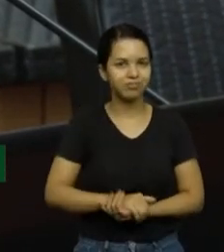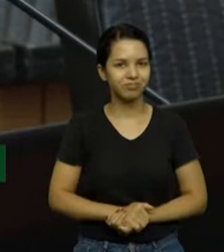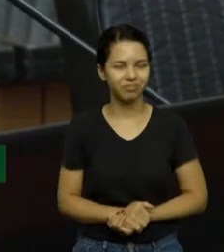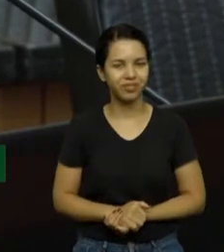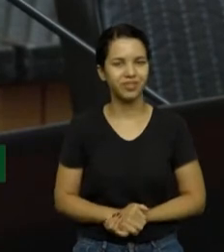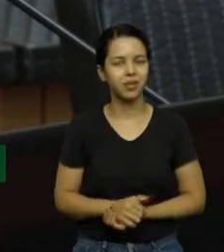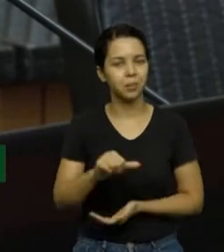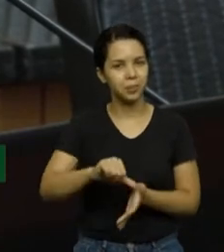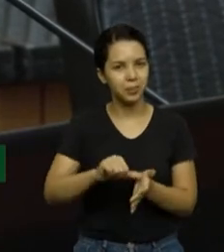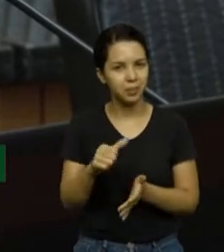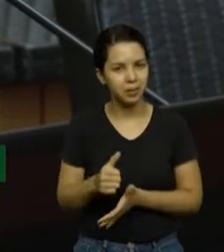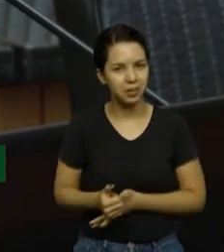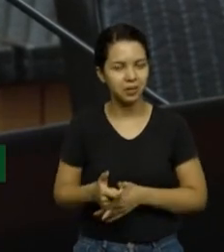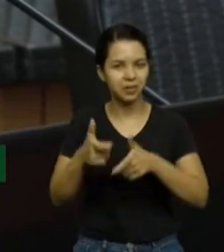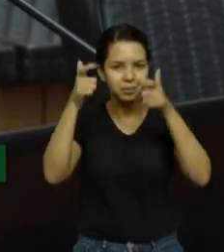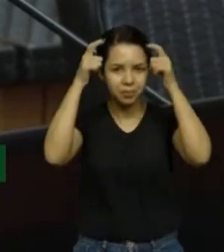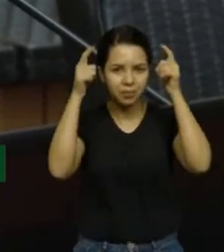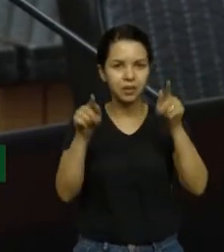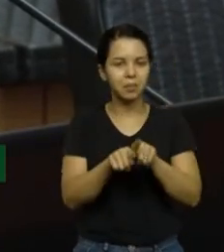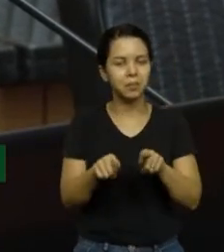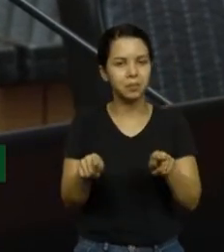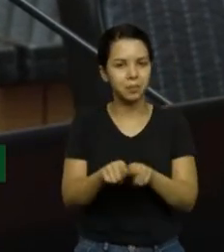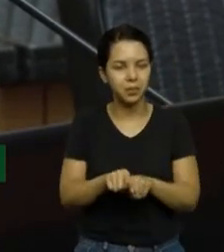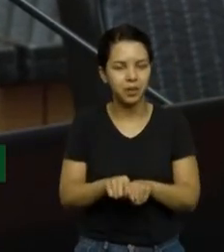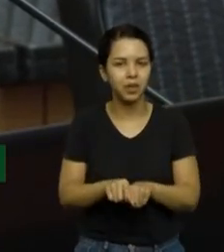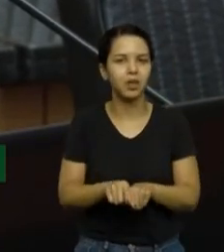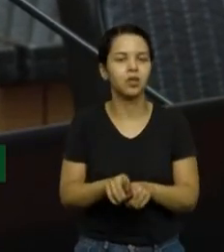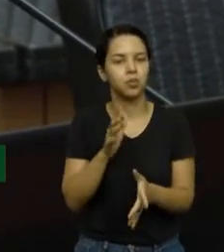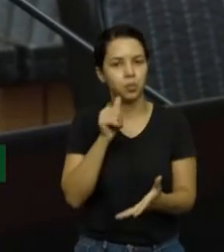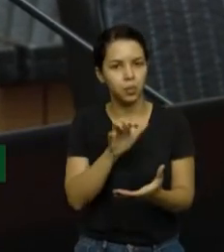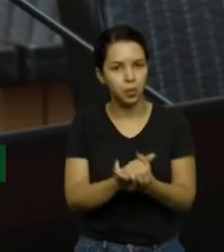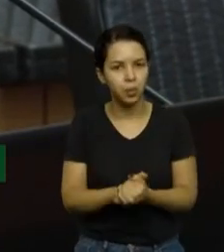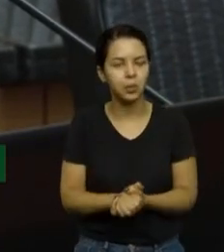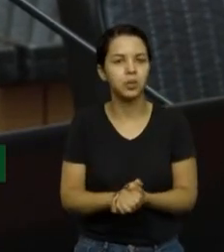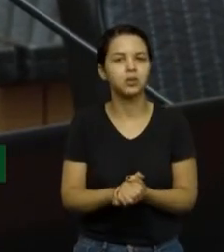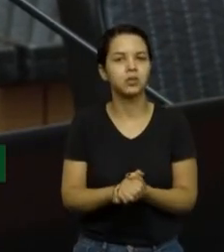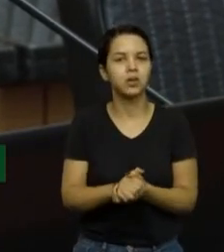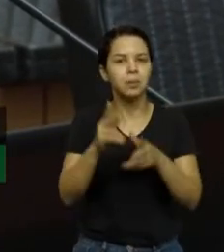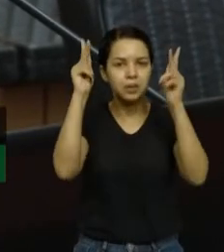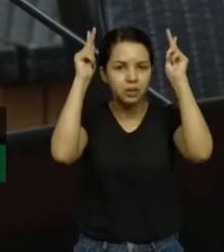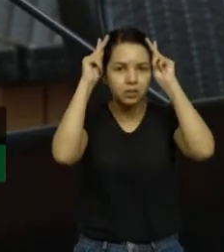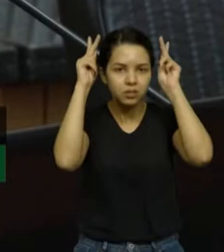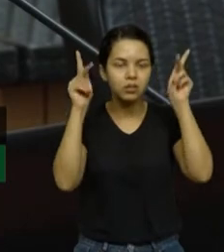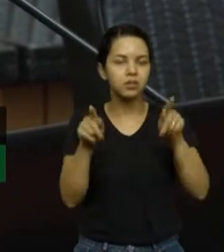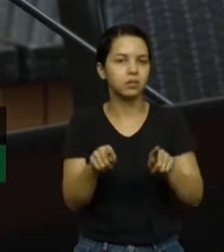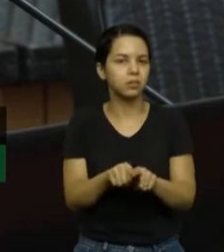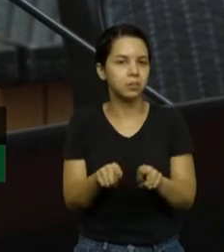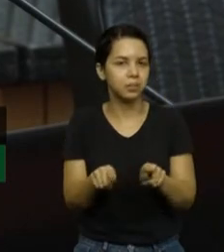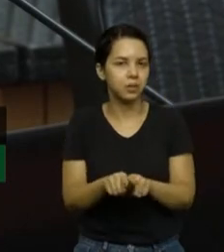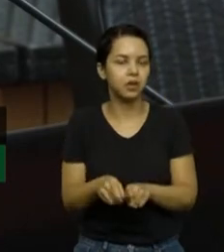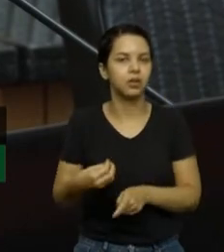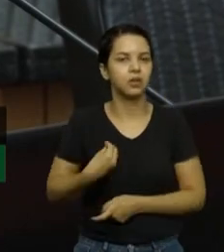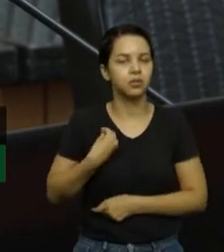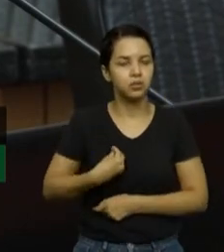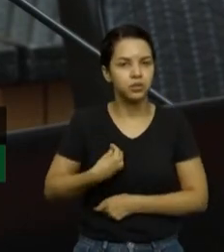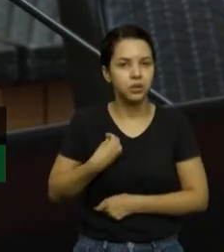está presente, a rainha, as princesas. Vejo